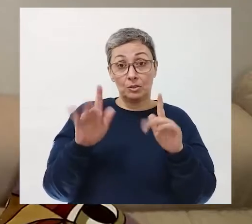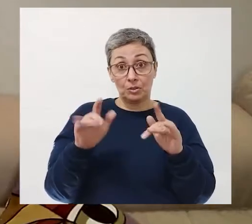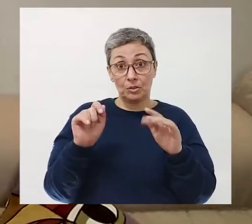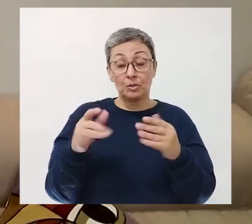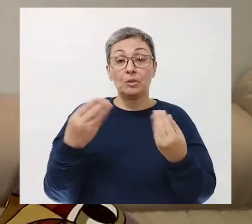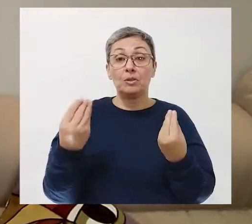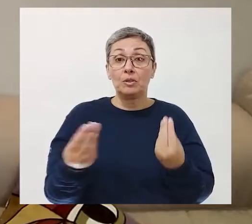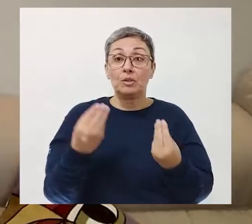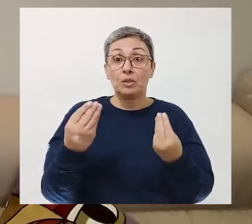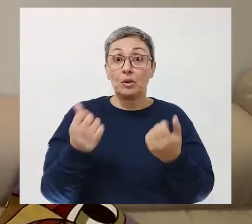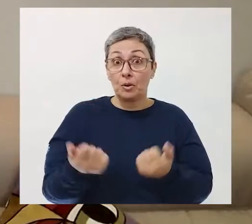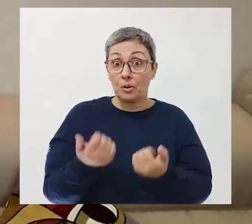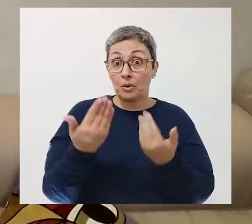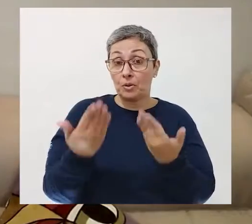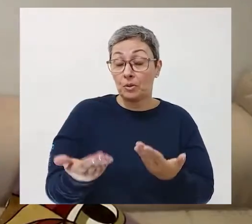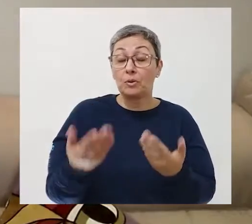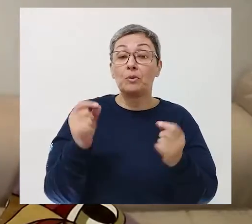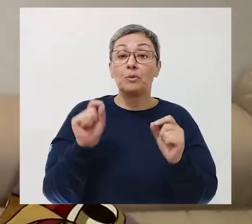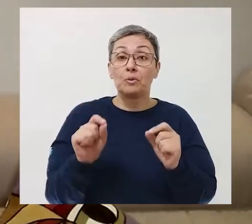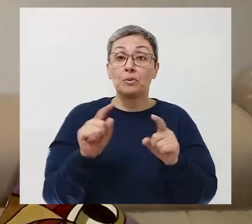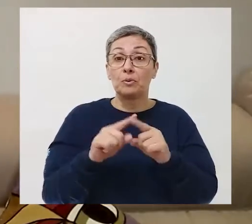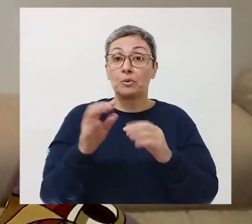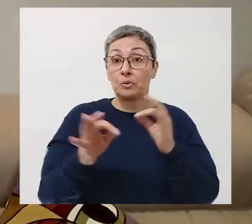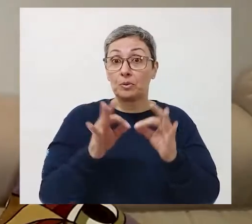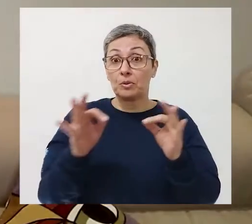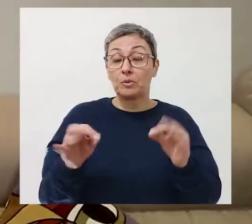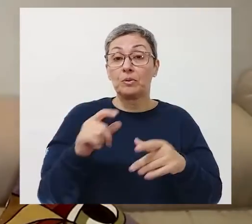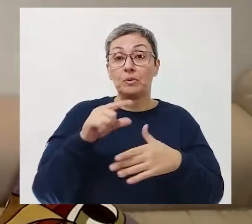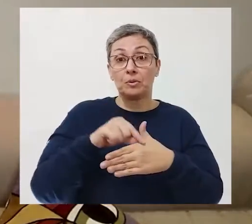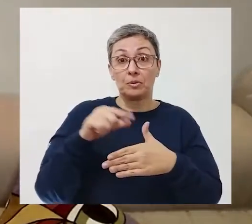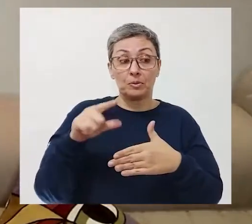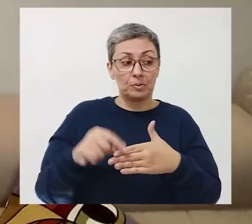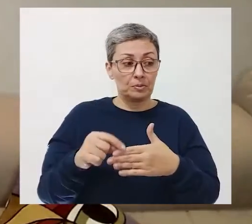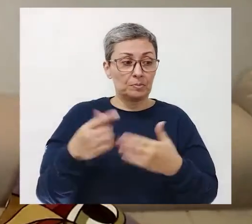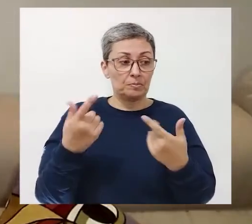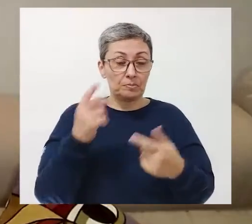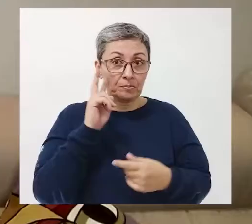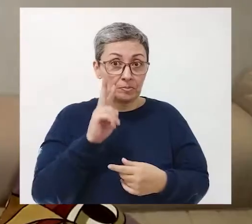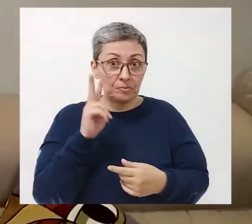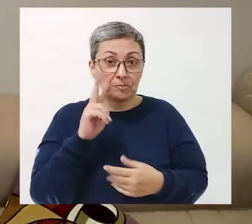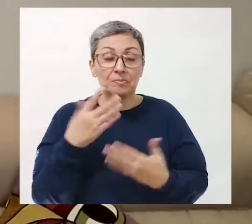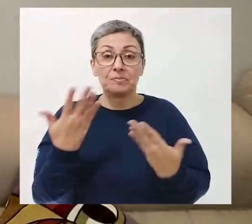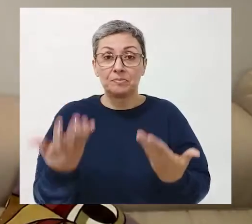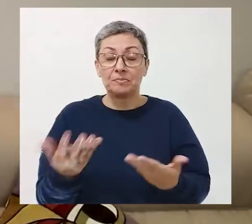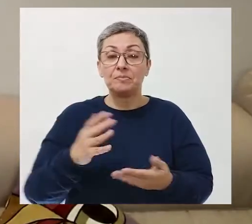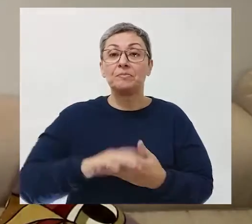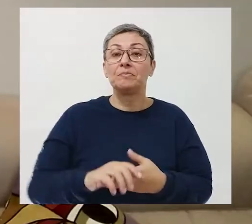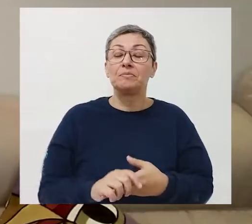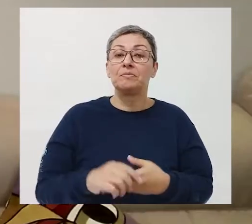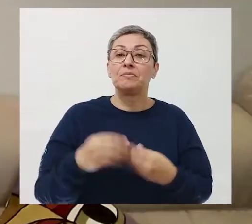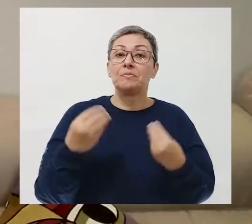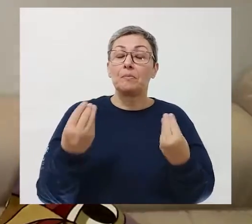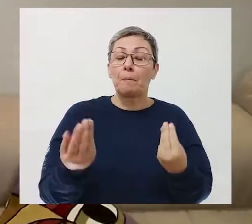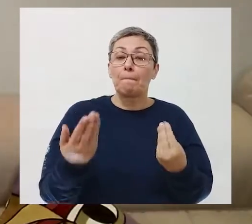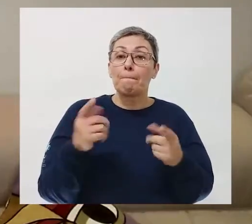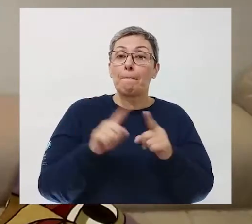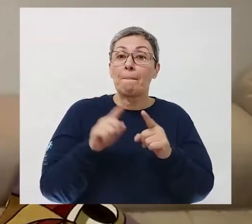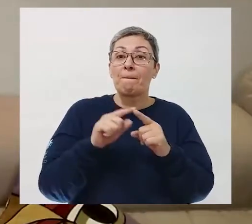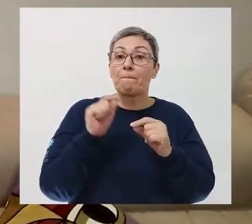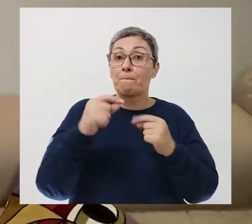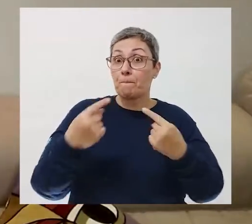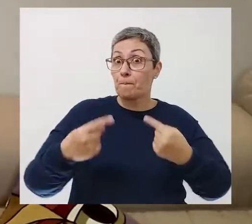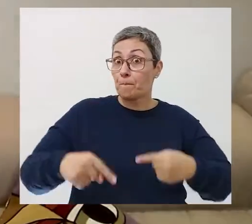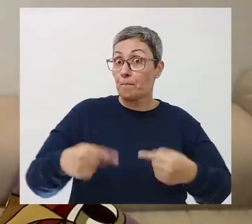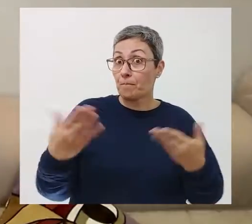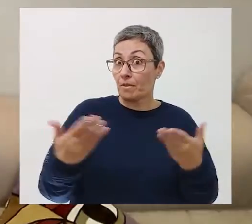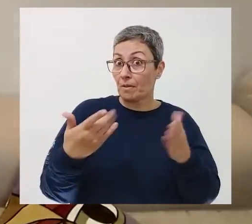e presenteou a gente com o seu cordel. Vocês se lembram, né? Então, o desafio que